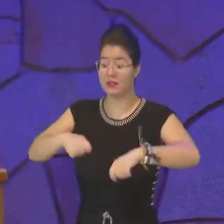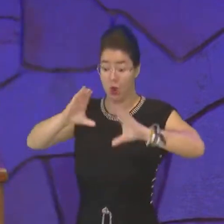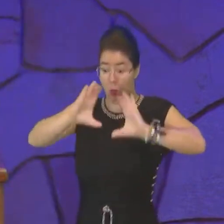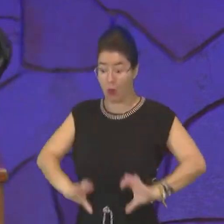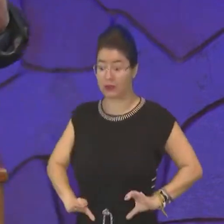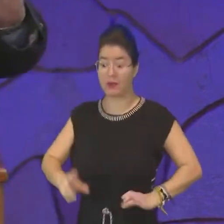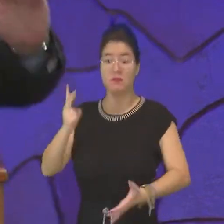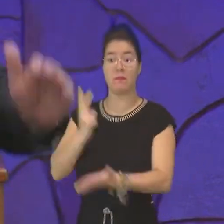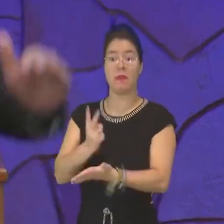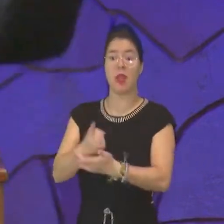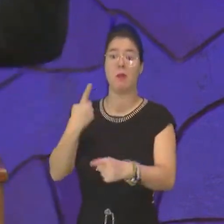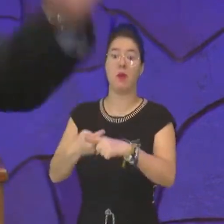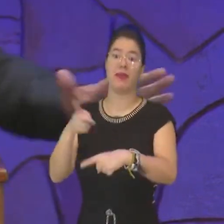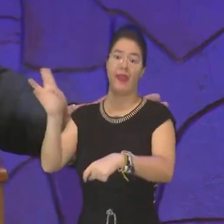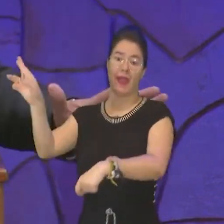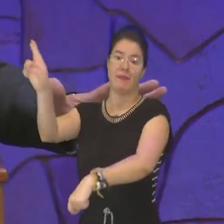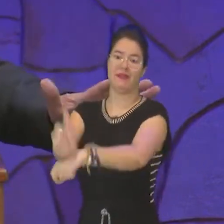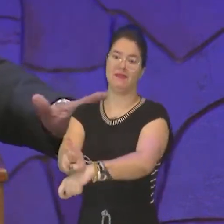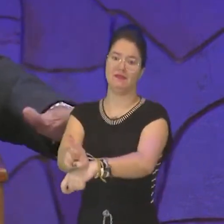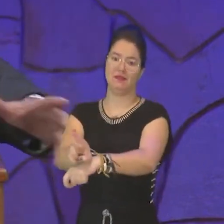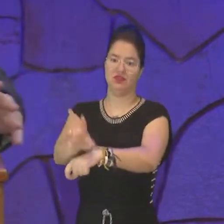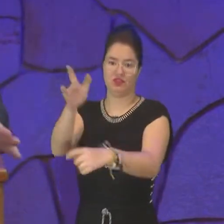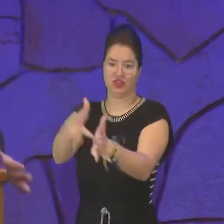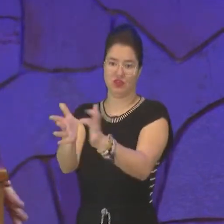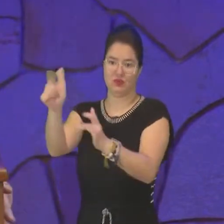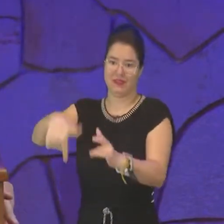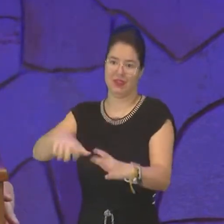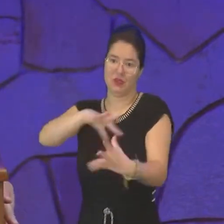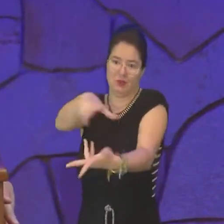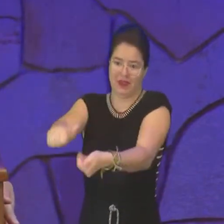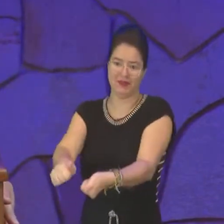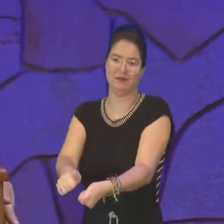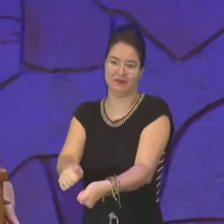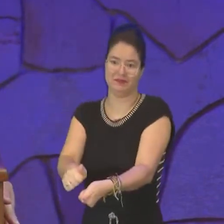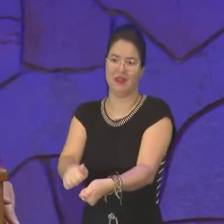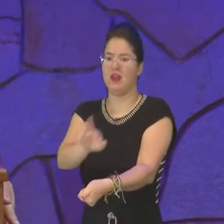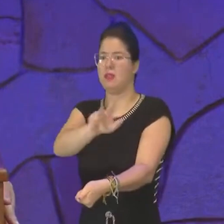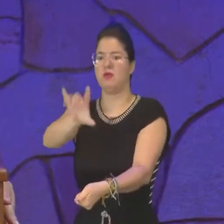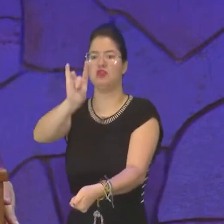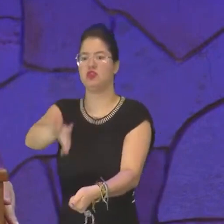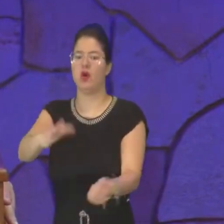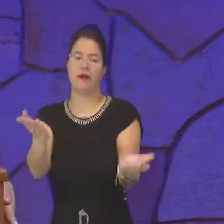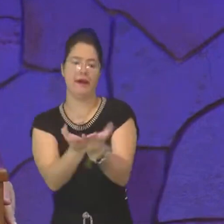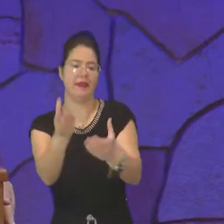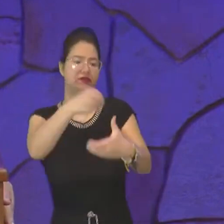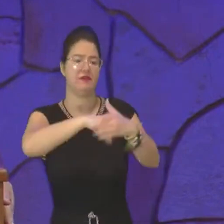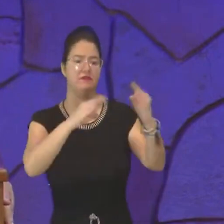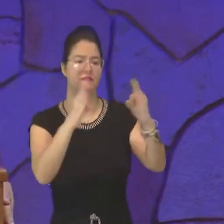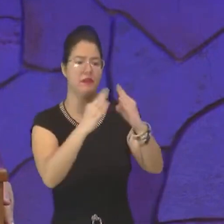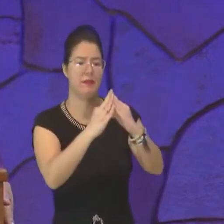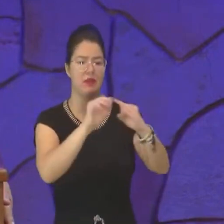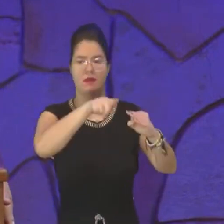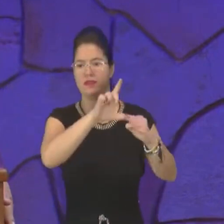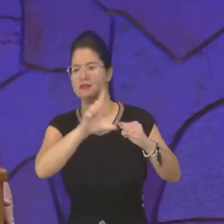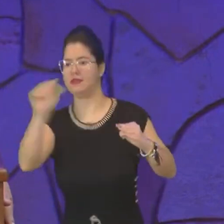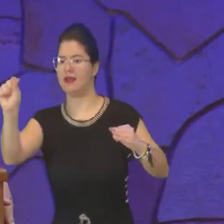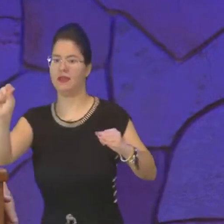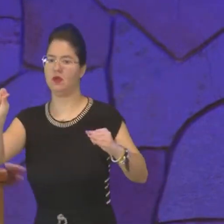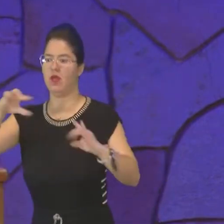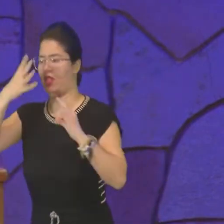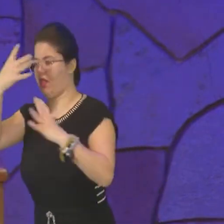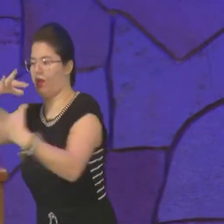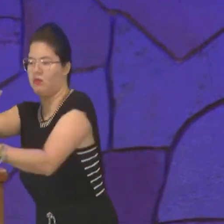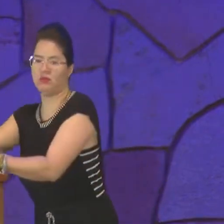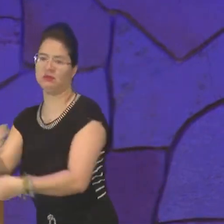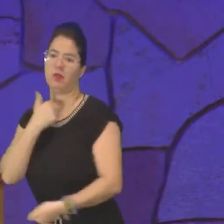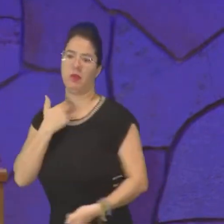ele é o representante do Senhor na terra, e não num espaço geográfico limitado. Nós precisamos compreender